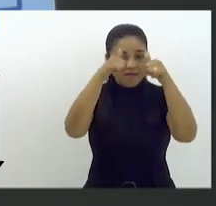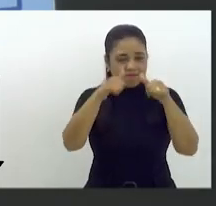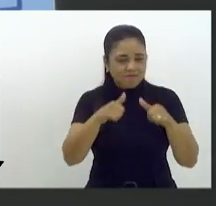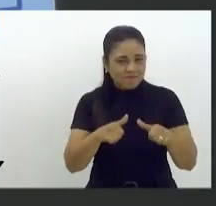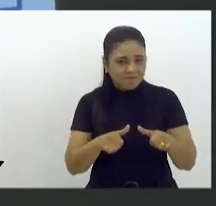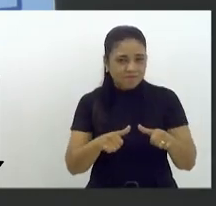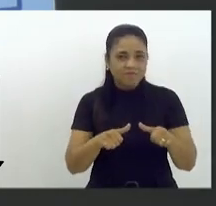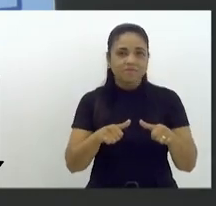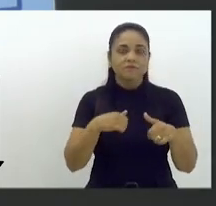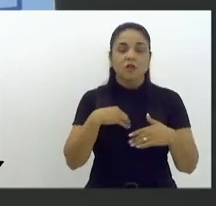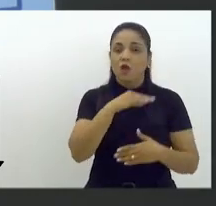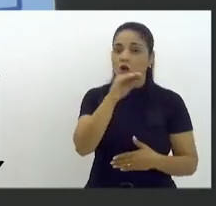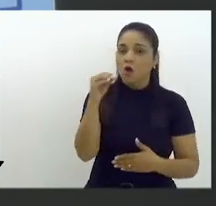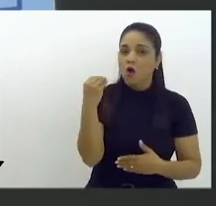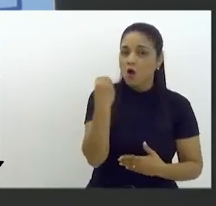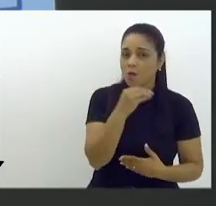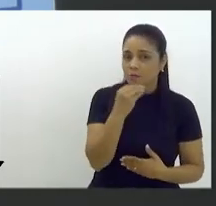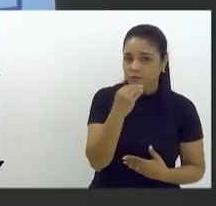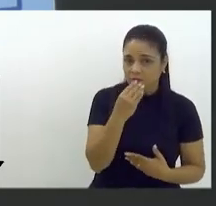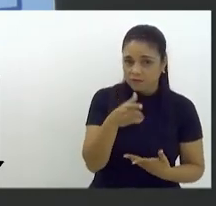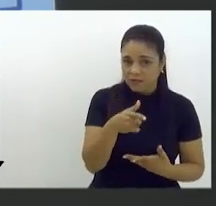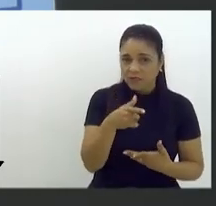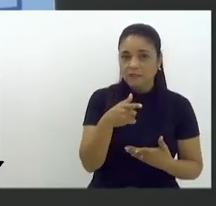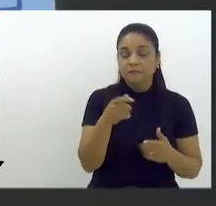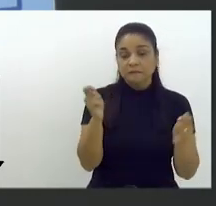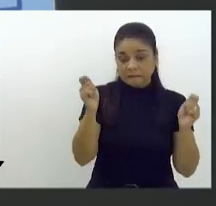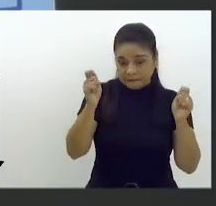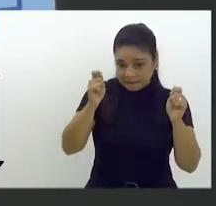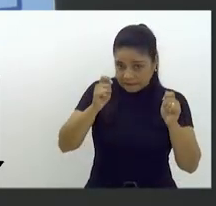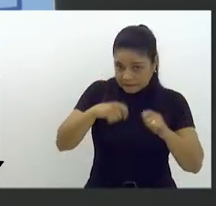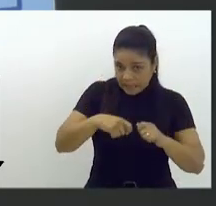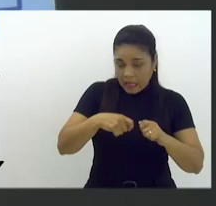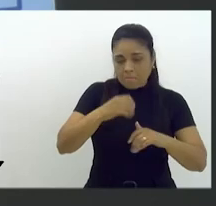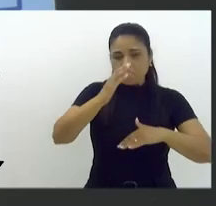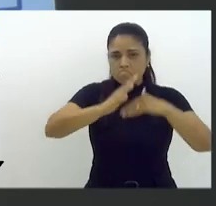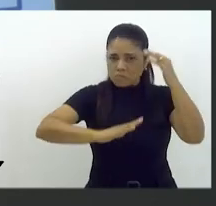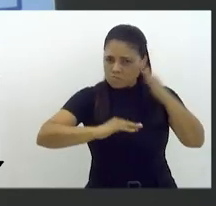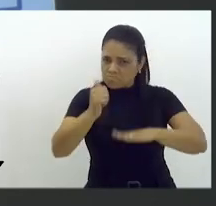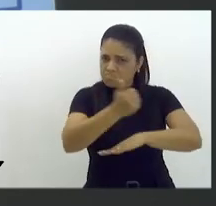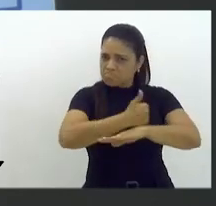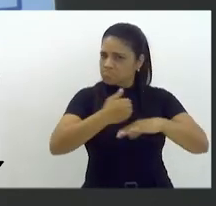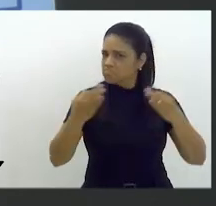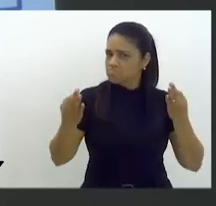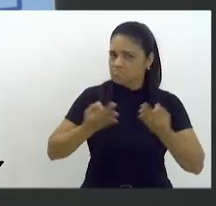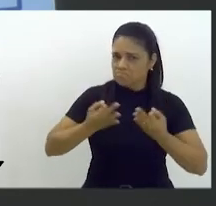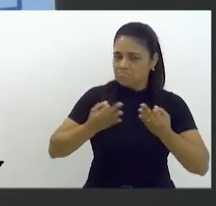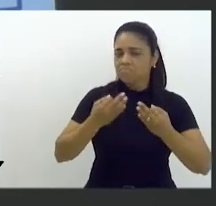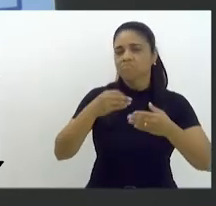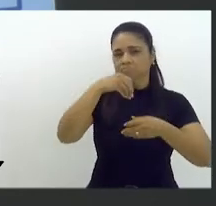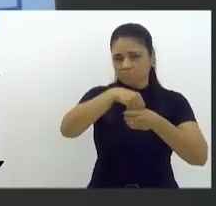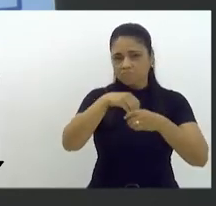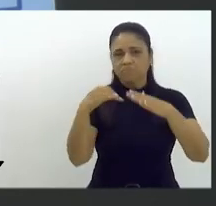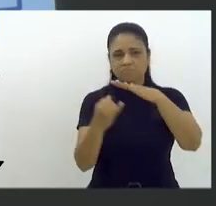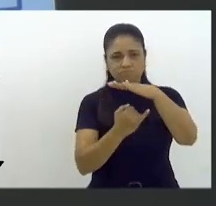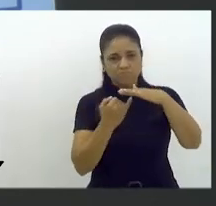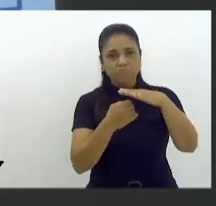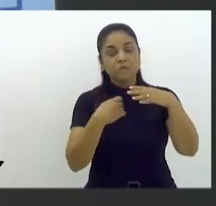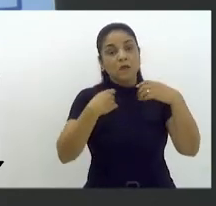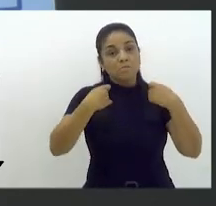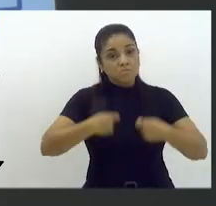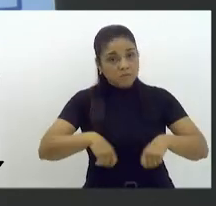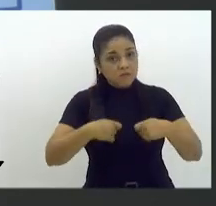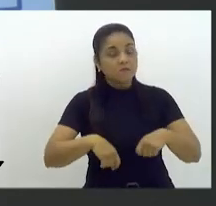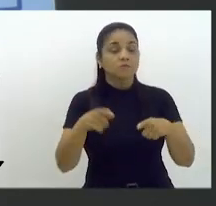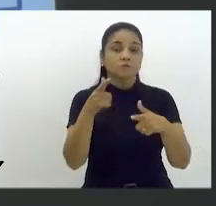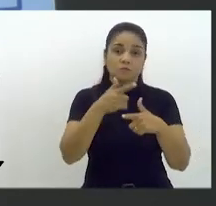mostra as nossas oportunidades temos grandes potenciais de profissionais lá no instituto temos grandes necessidades e o